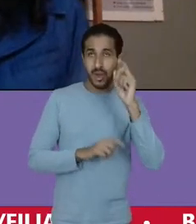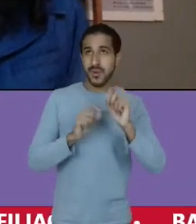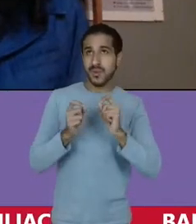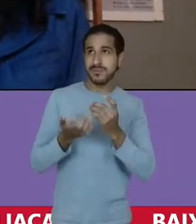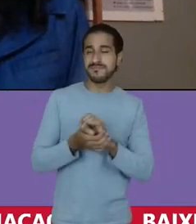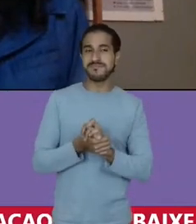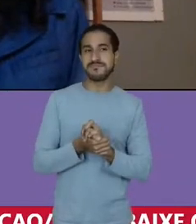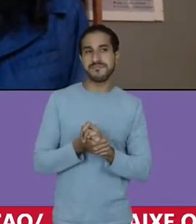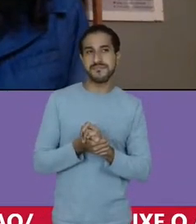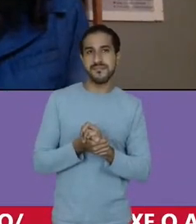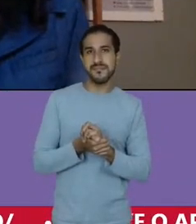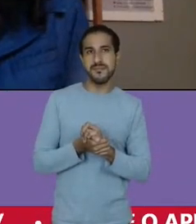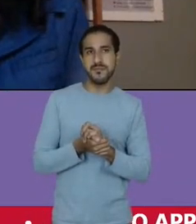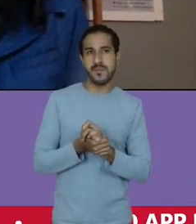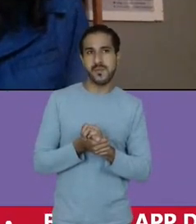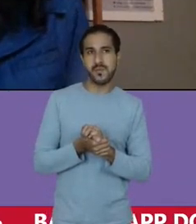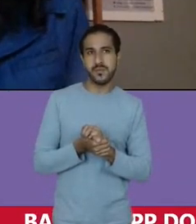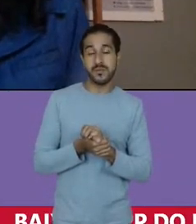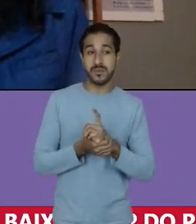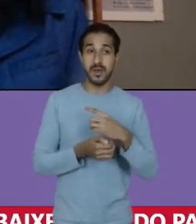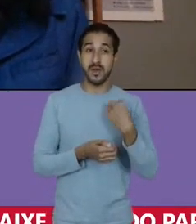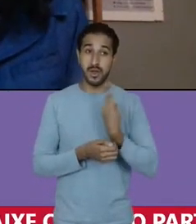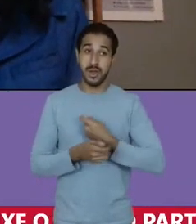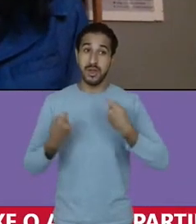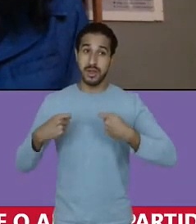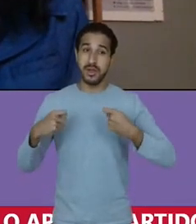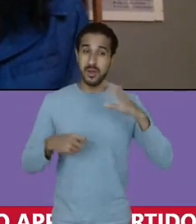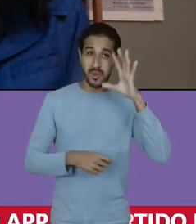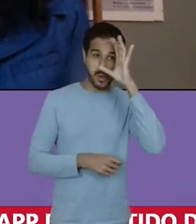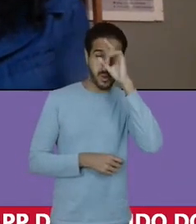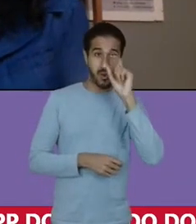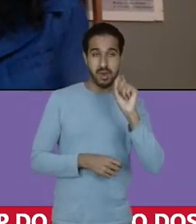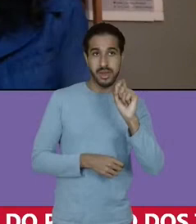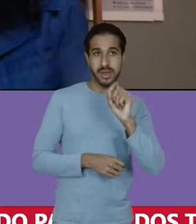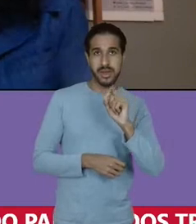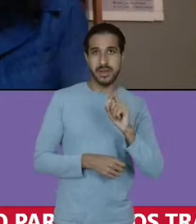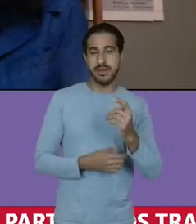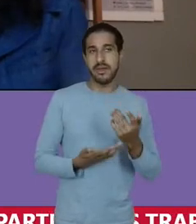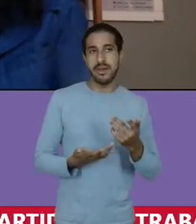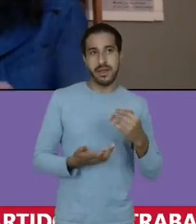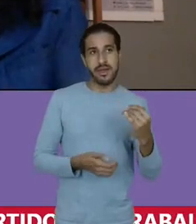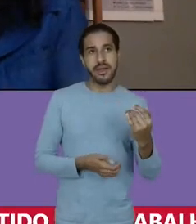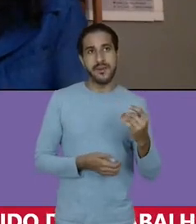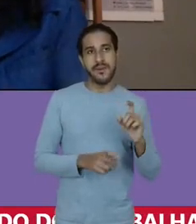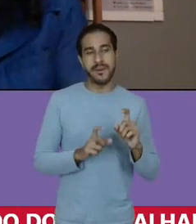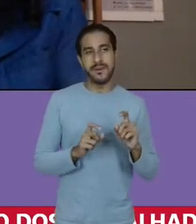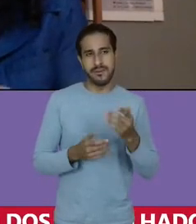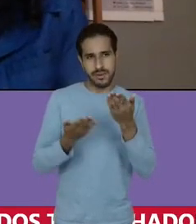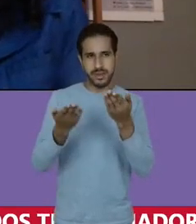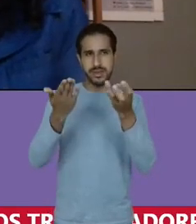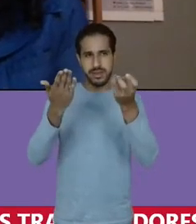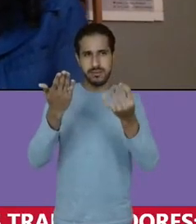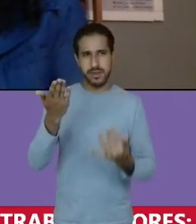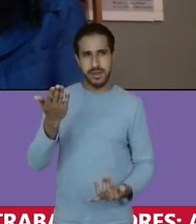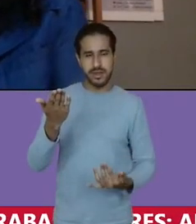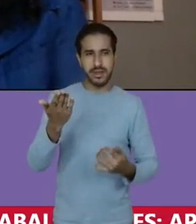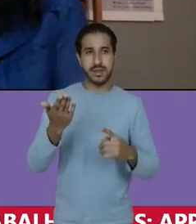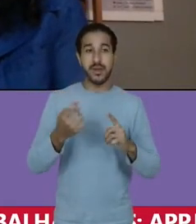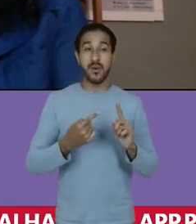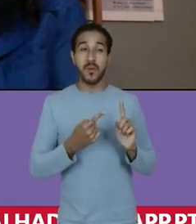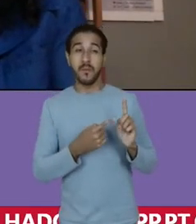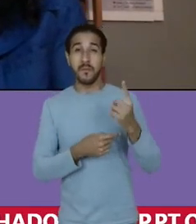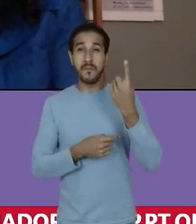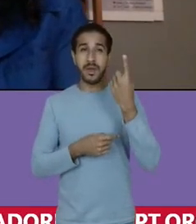que a gente precisa entender que, assim, não à toa, né, isso que você falou, assim, foi um dos